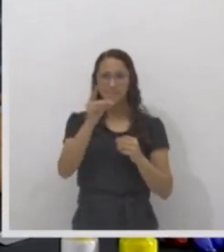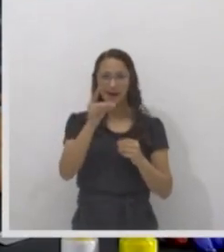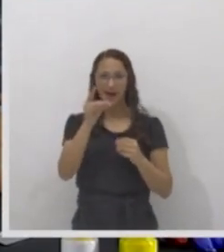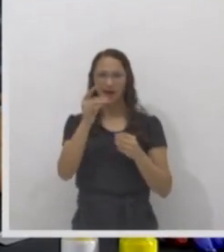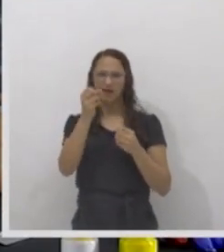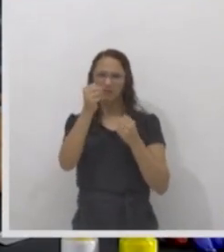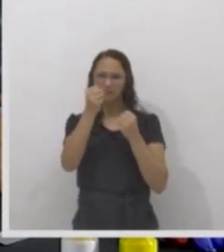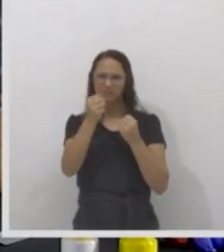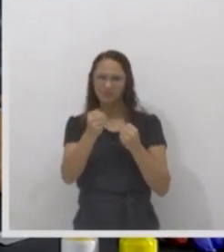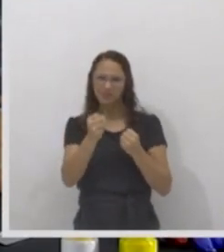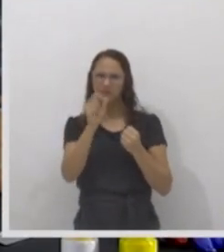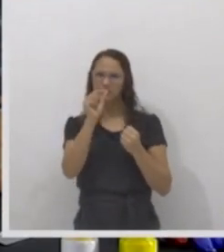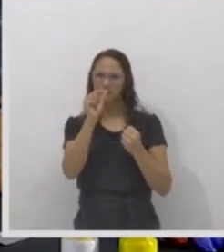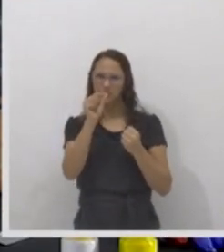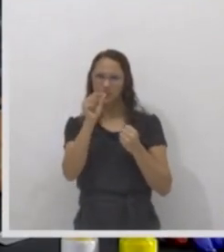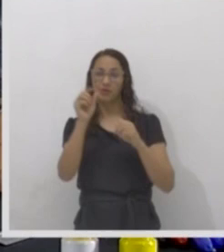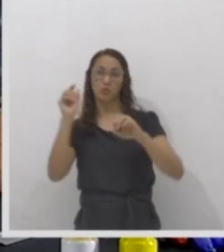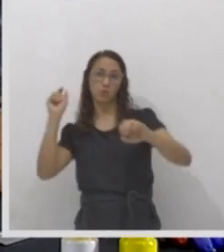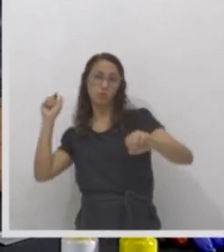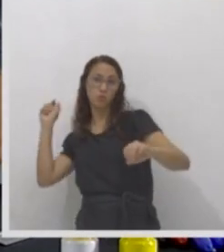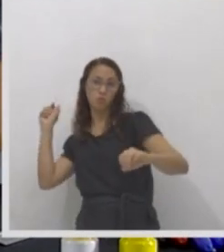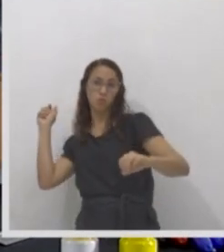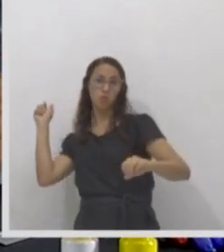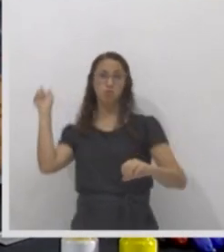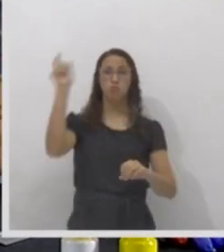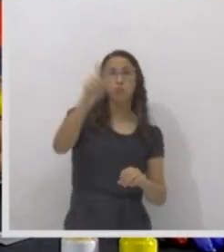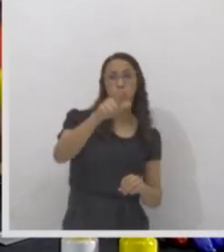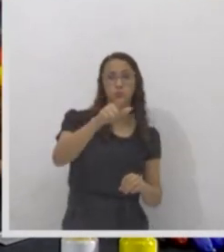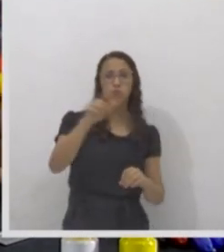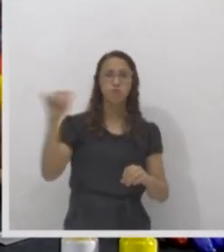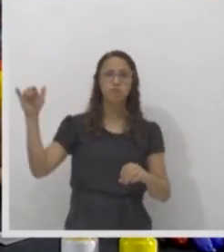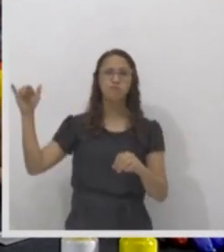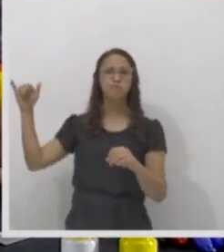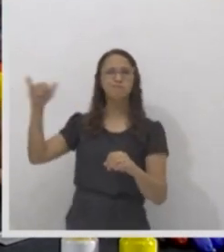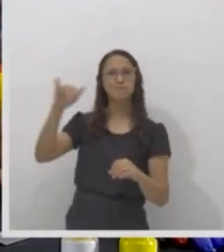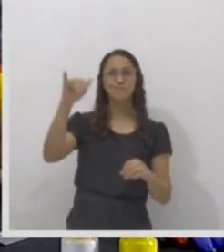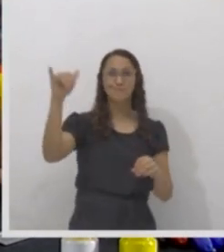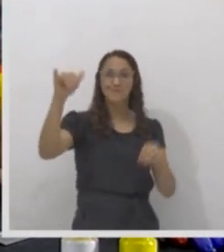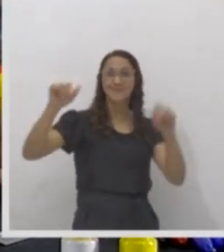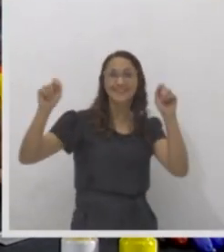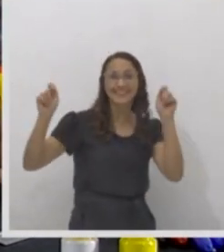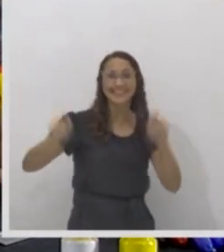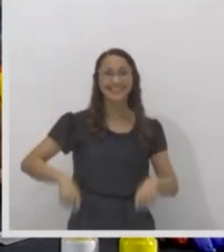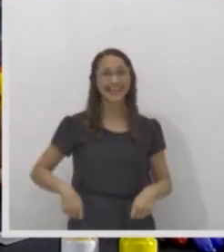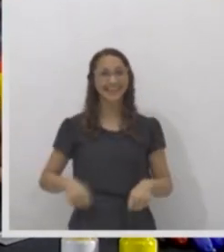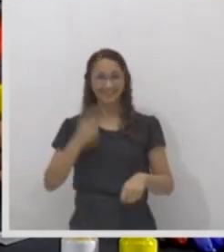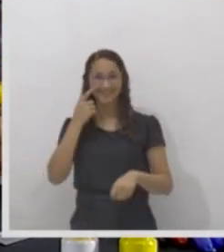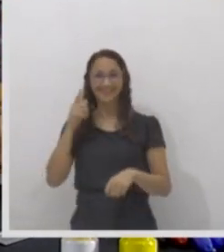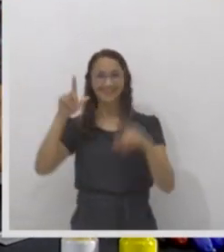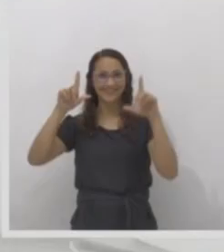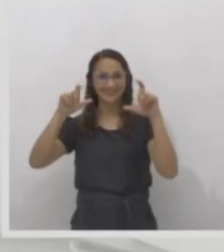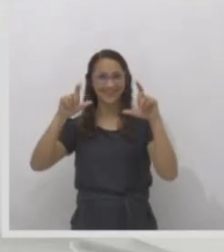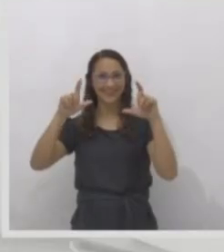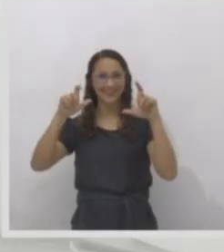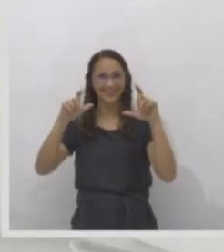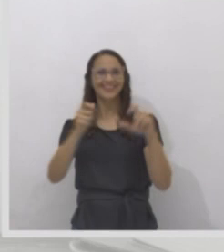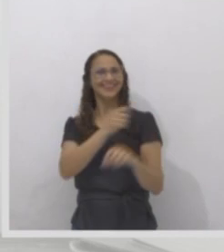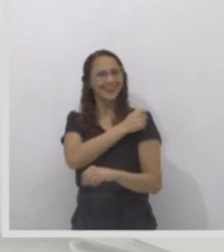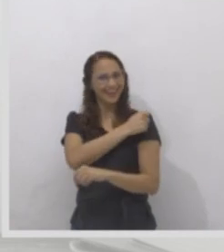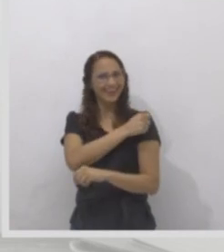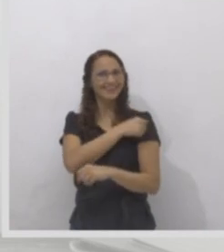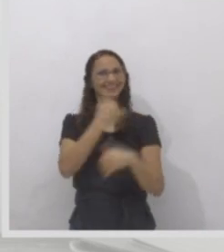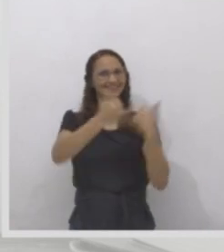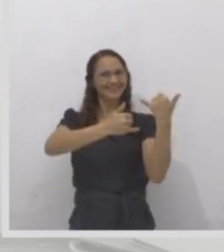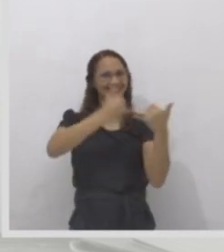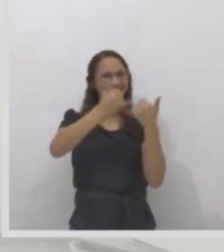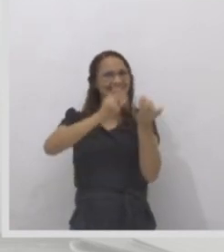estará prontinho para voar. E aí, como você vê na foto, os alunos brincando e esse avião voa de verdade. Se